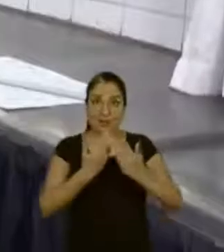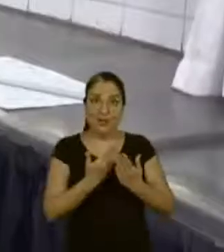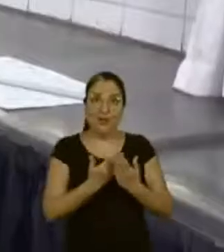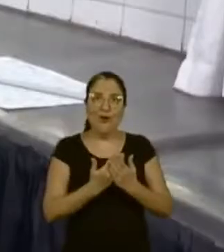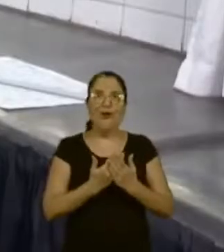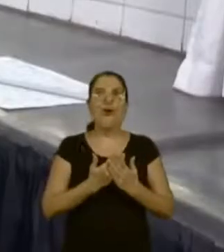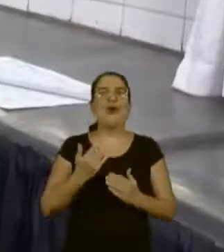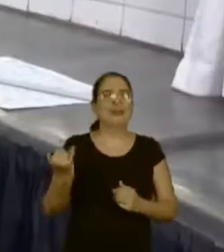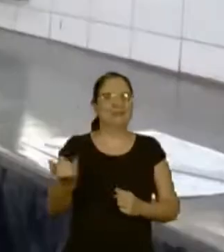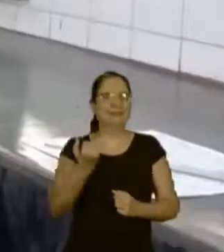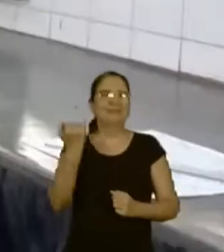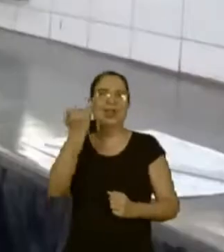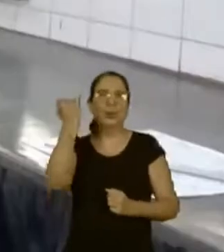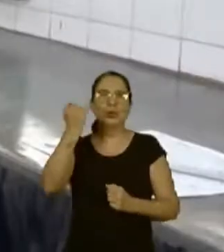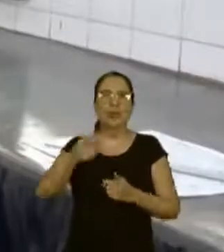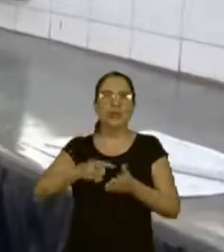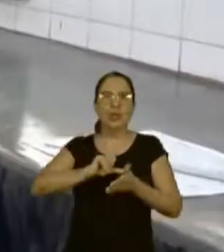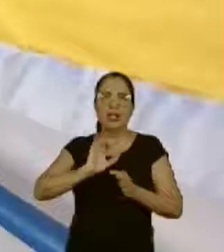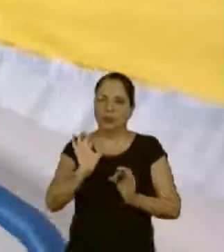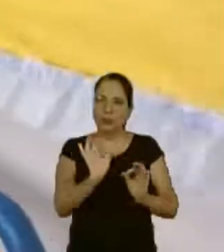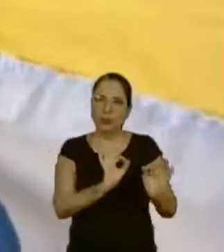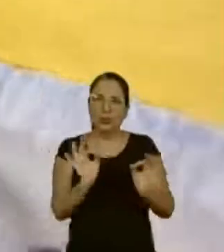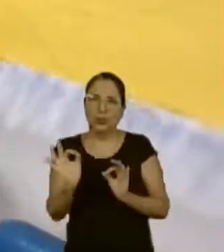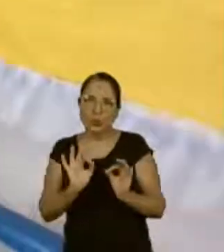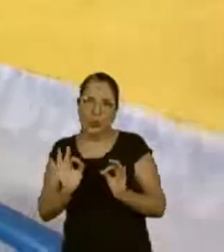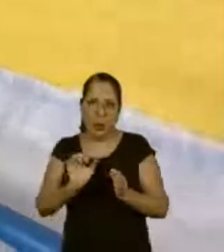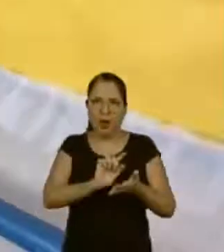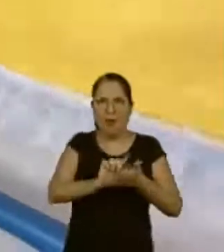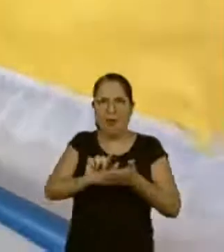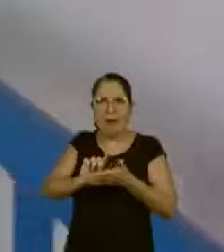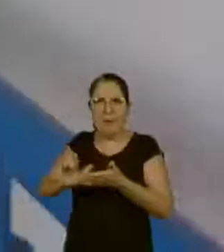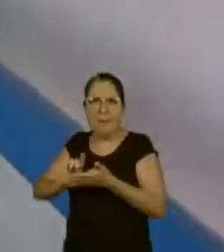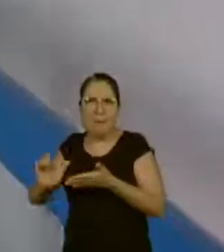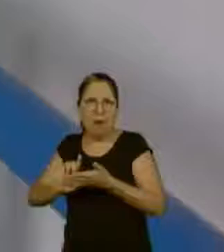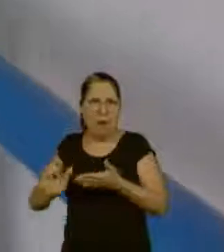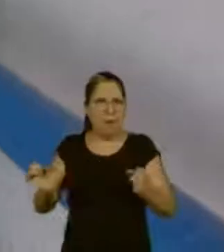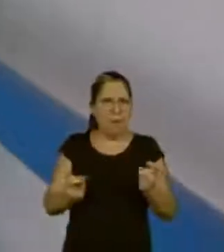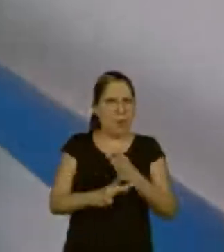Tomou bastante cuidado, arrumou tudo para a volta.